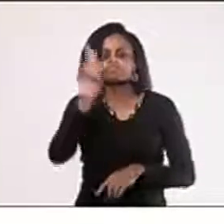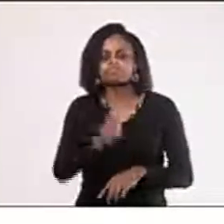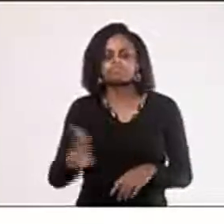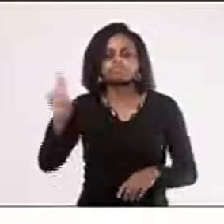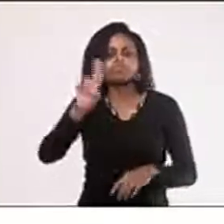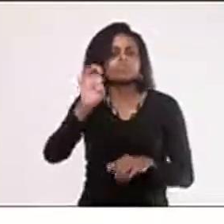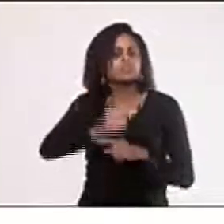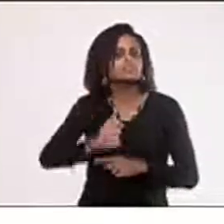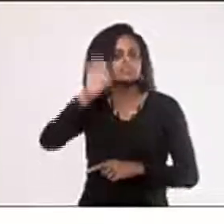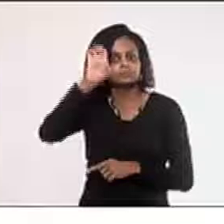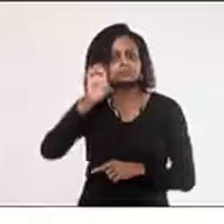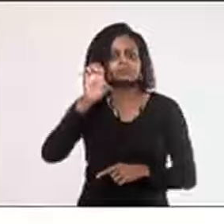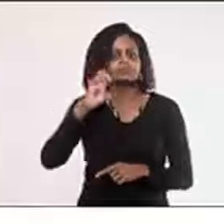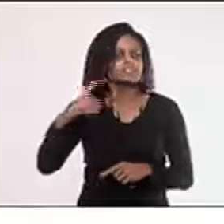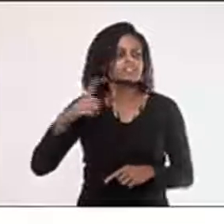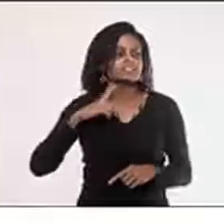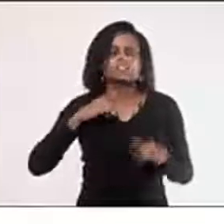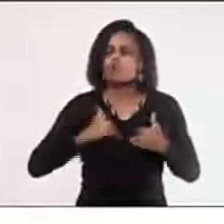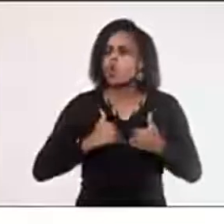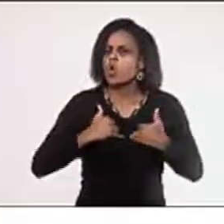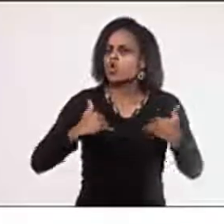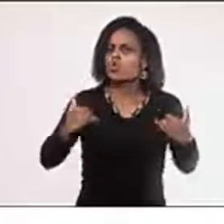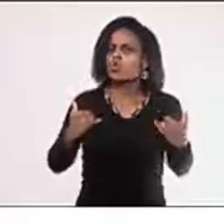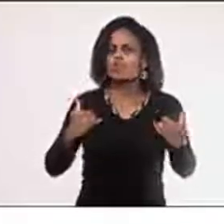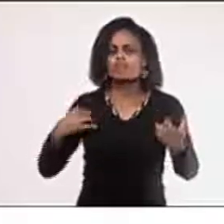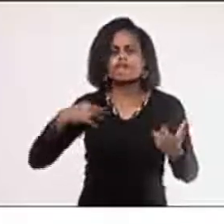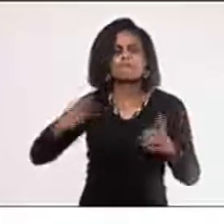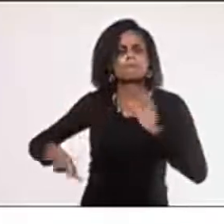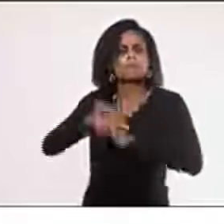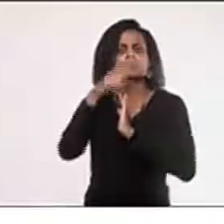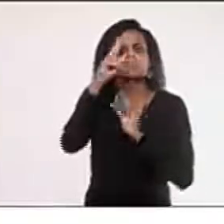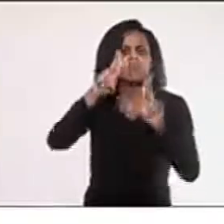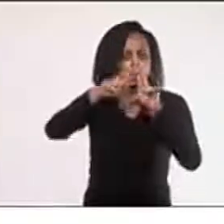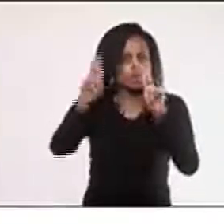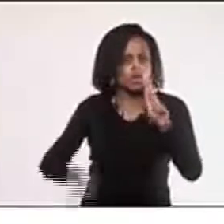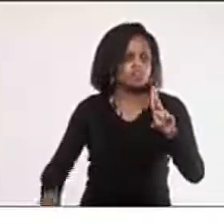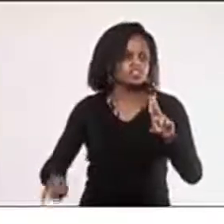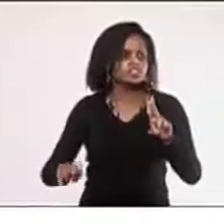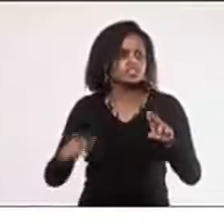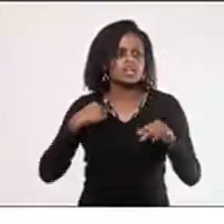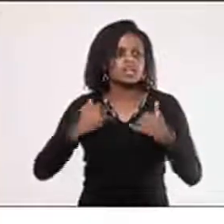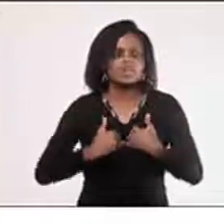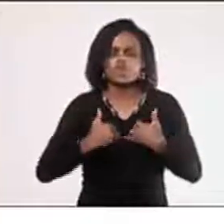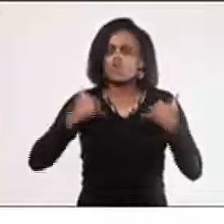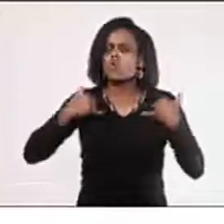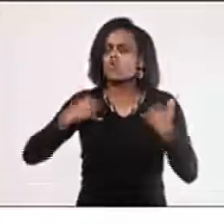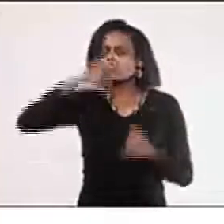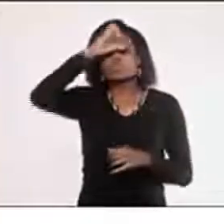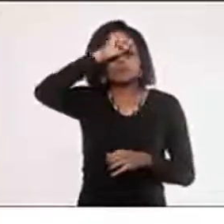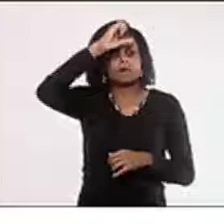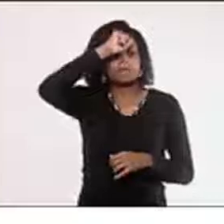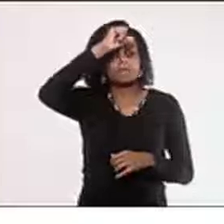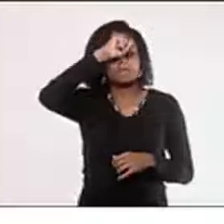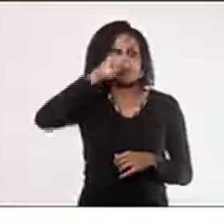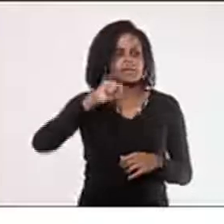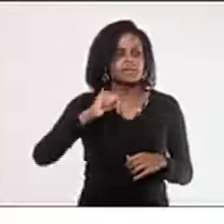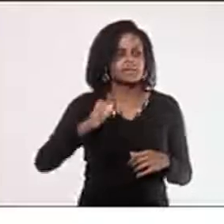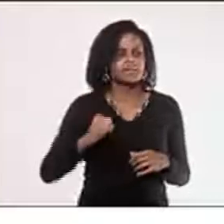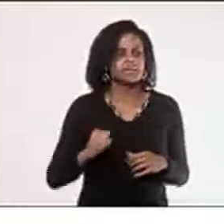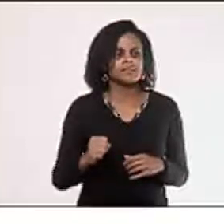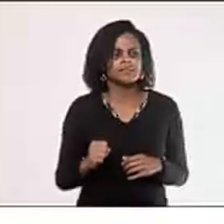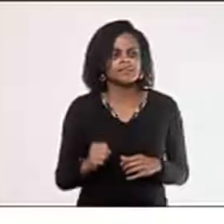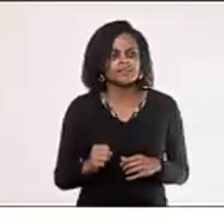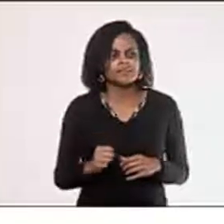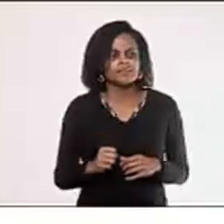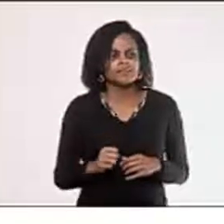universidade estadual. Tenho muito orgulho de ser filha da UERJ. Tenho muito orgulho de ter aprendido a ser ousada e